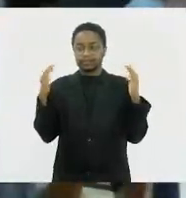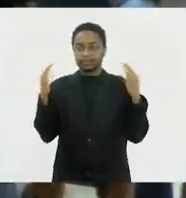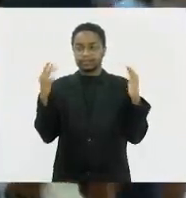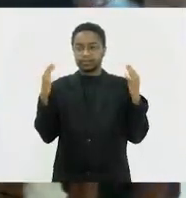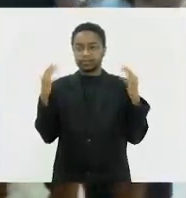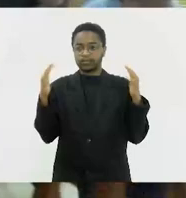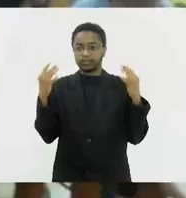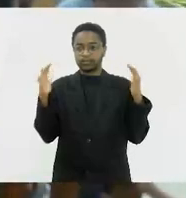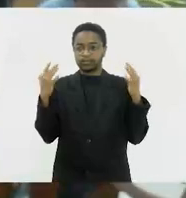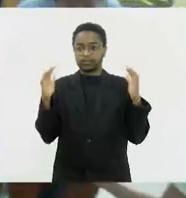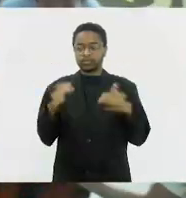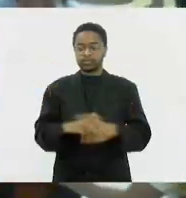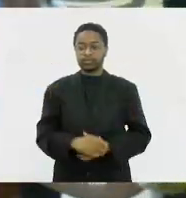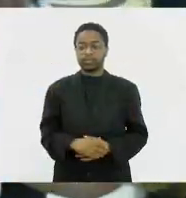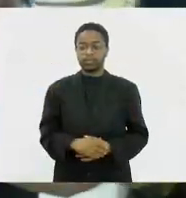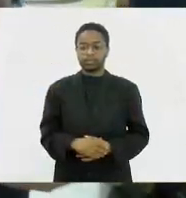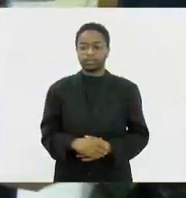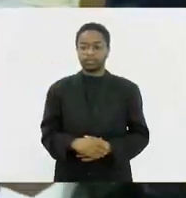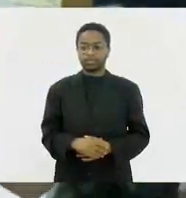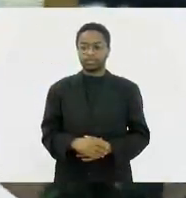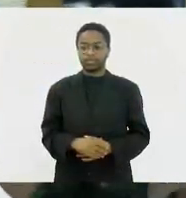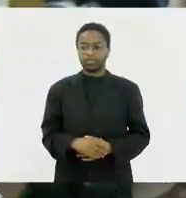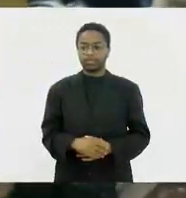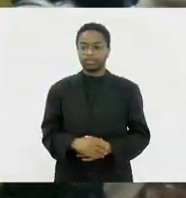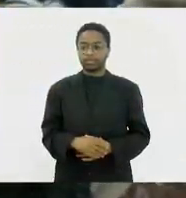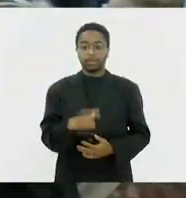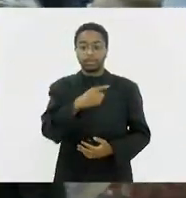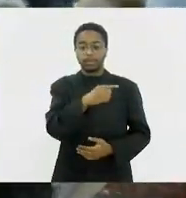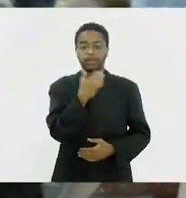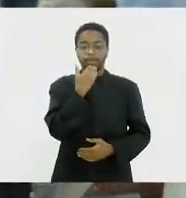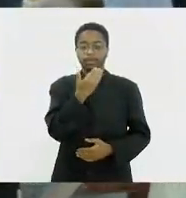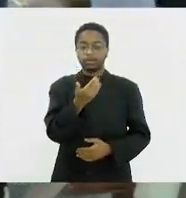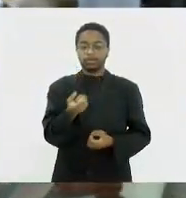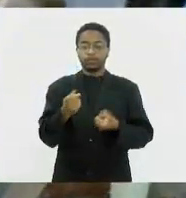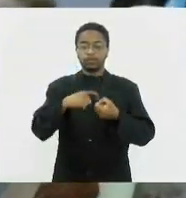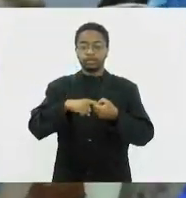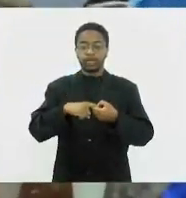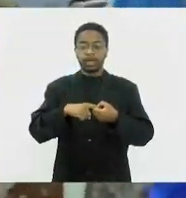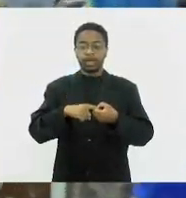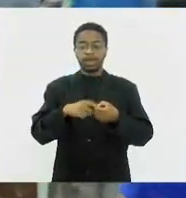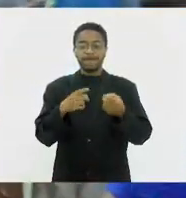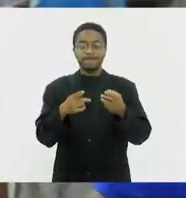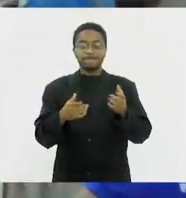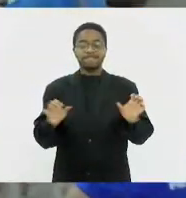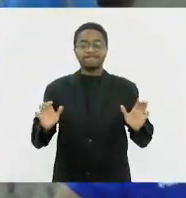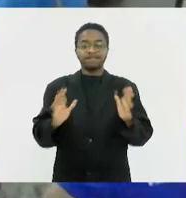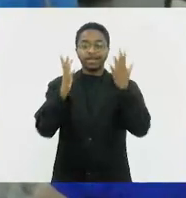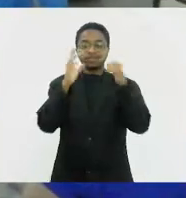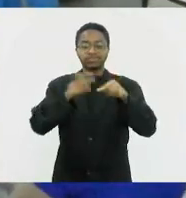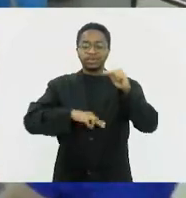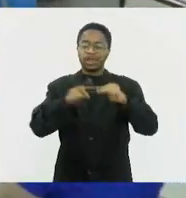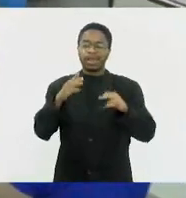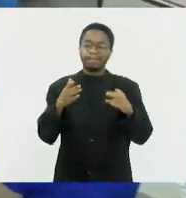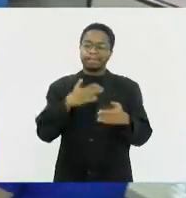A próxima palestrante. Olha, ele está pedindo para eu voltar com a quadrilha. A quadrilha, para mim, é muito forçada